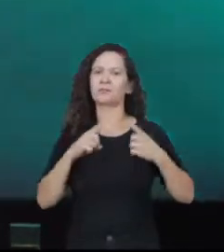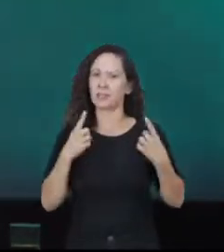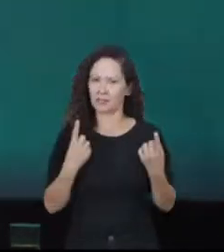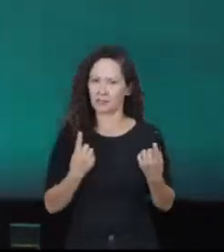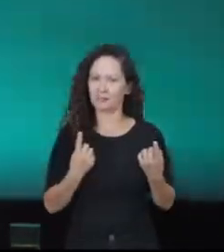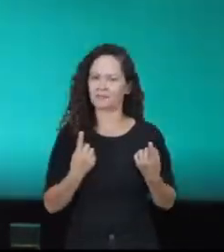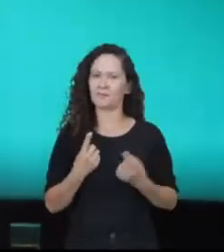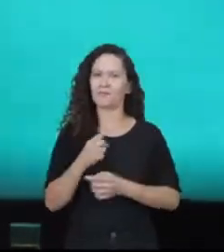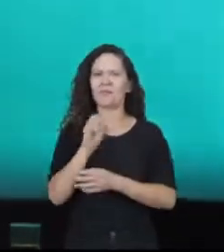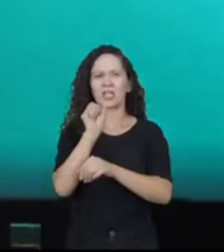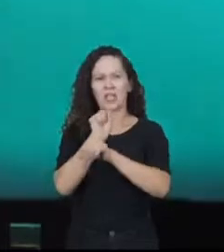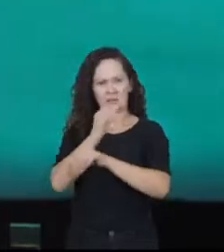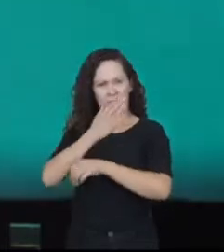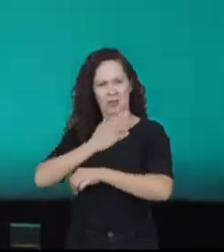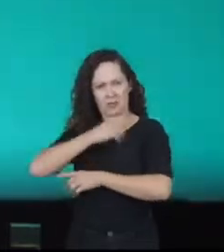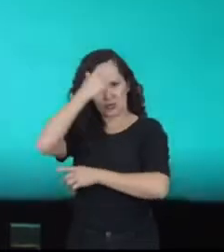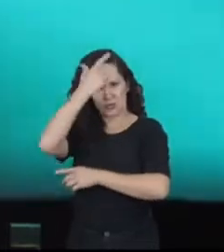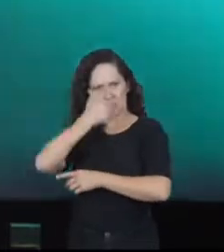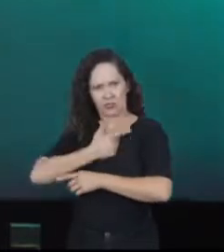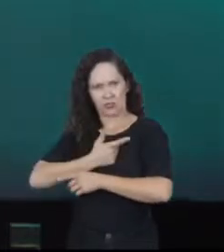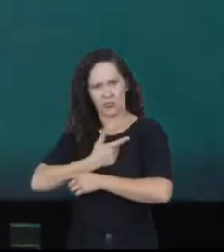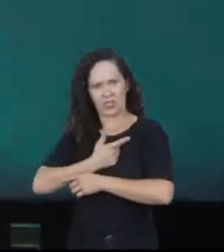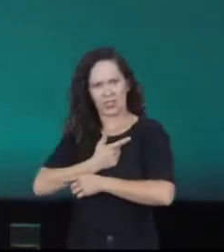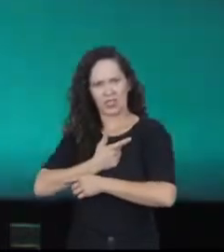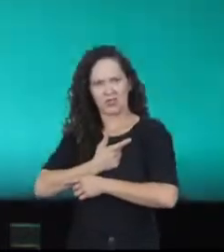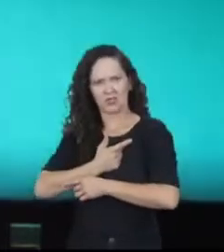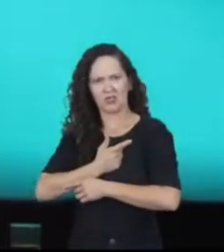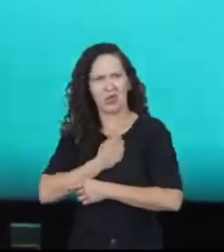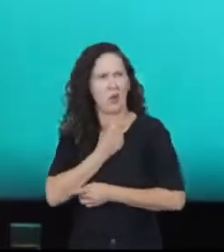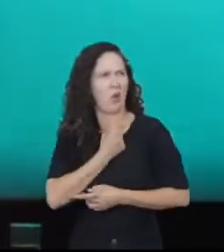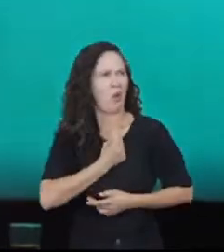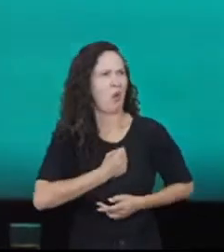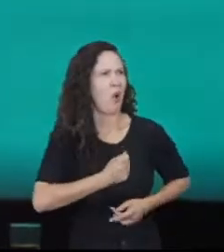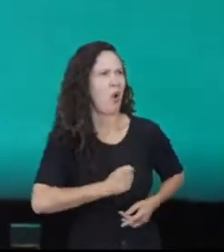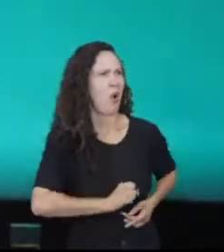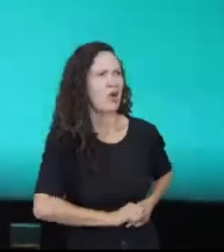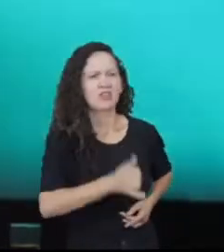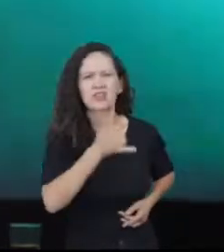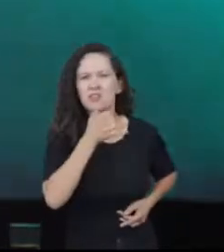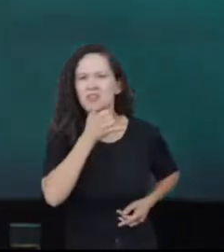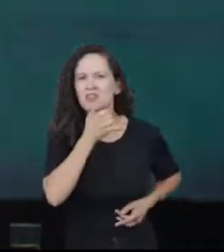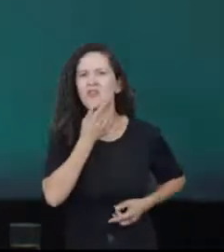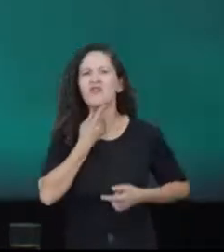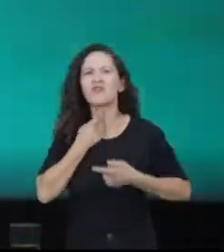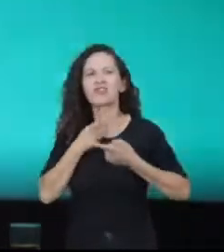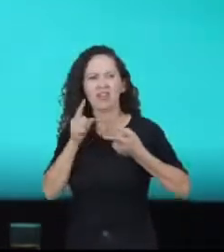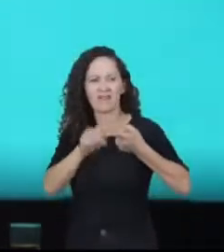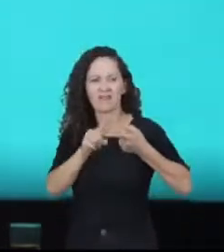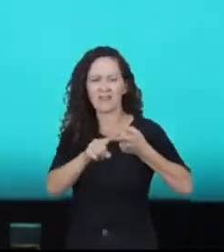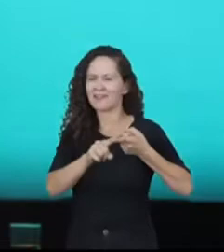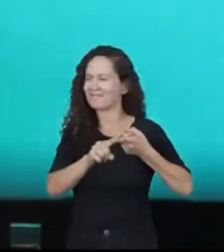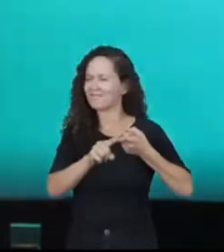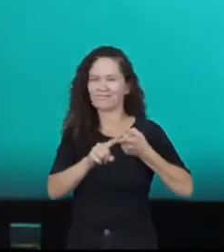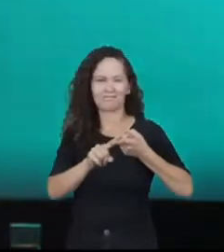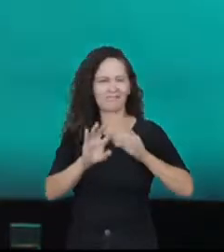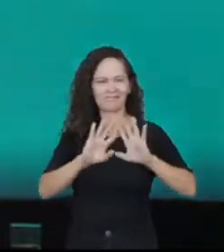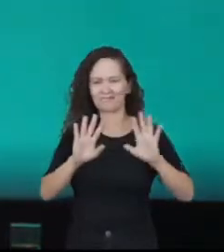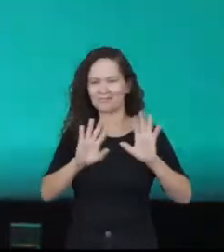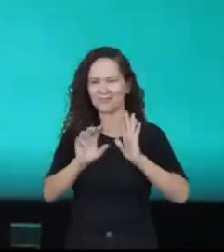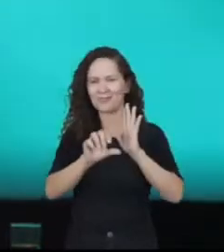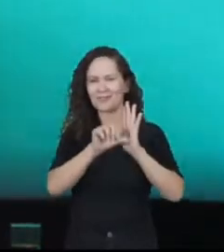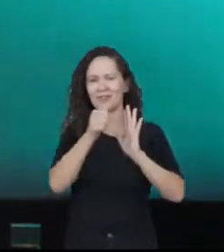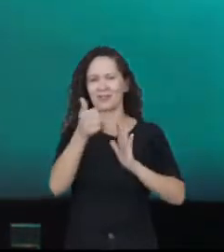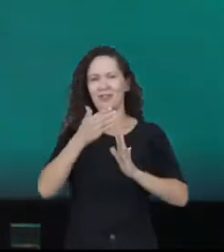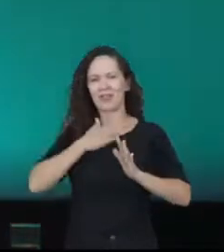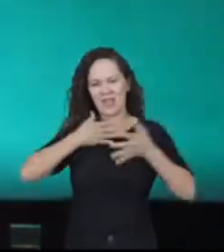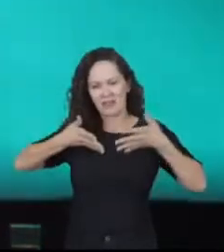mim ressentimento, mágoas ou desejo de vingança. Primeiro, porque não nasci para ter